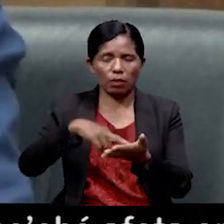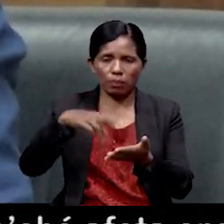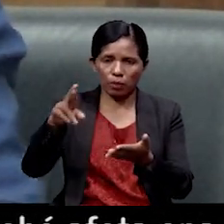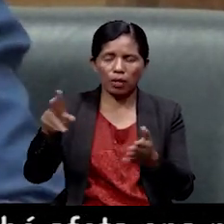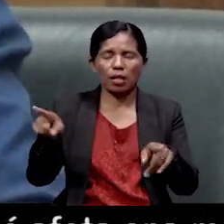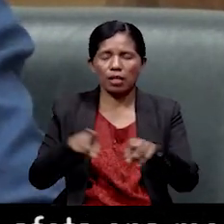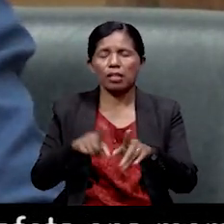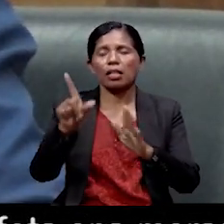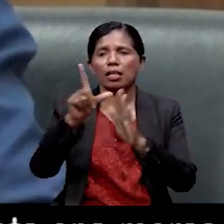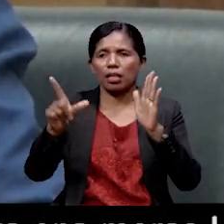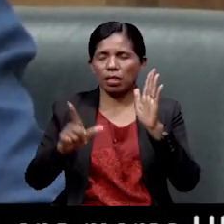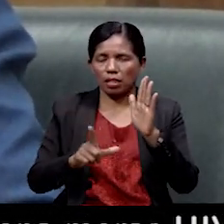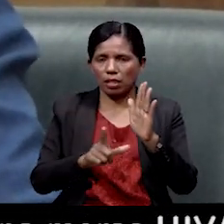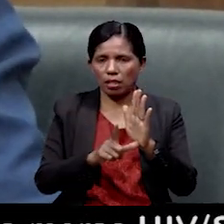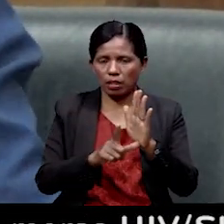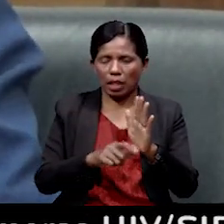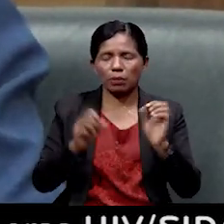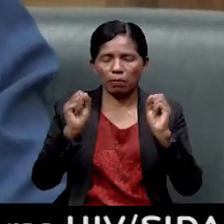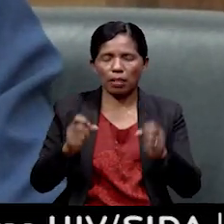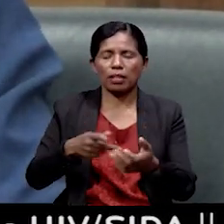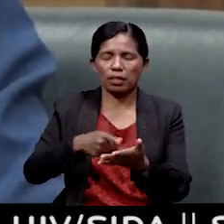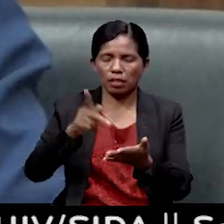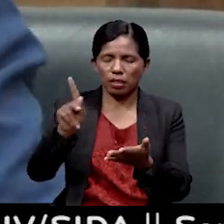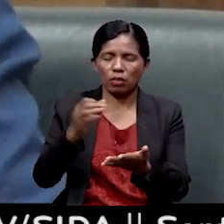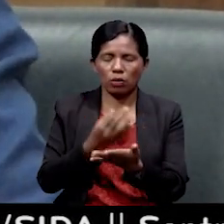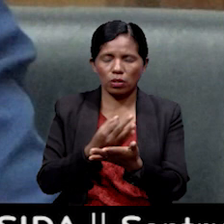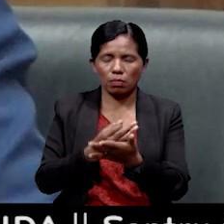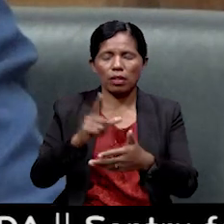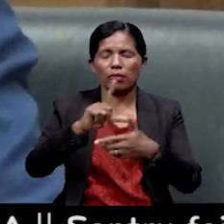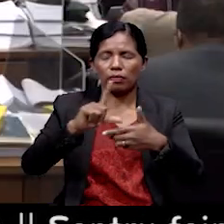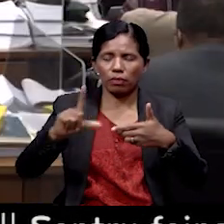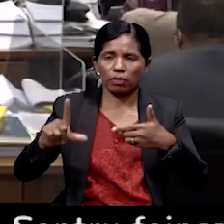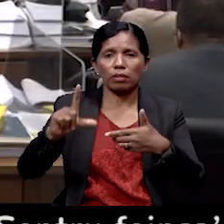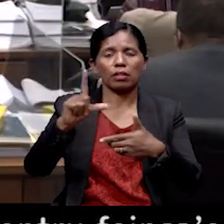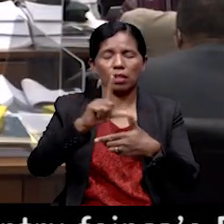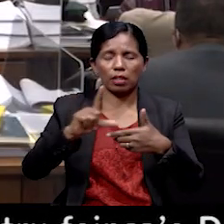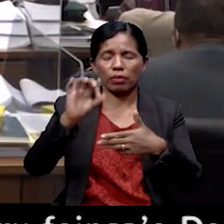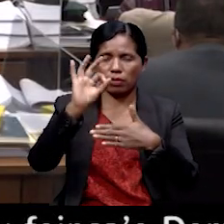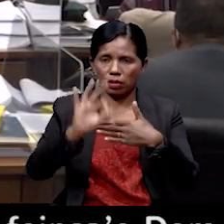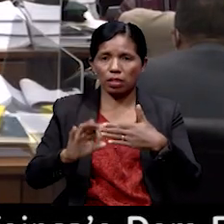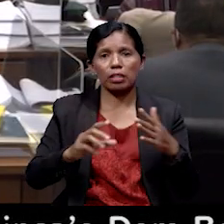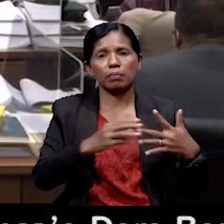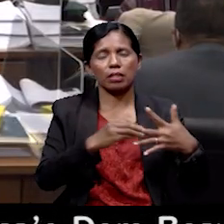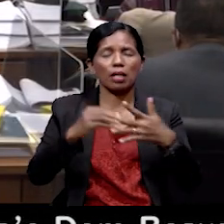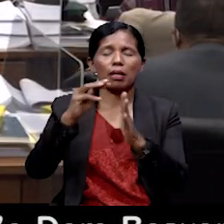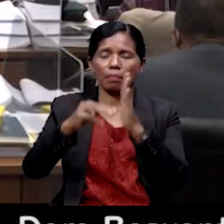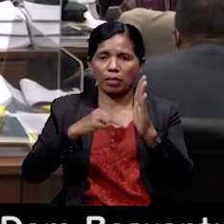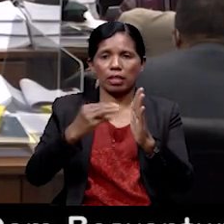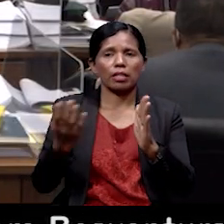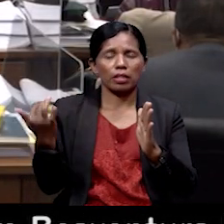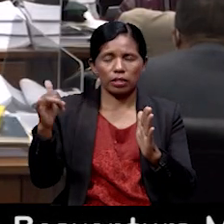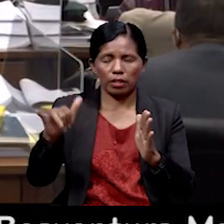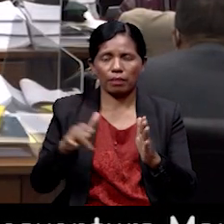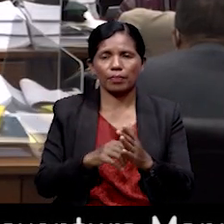lei E saí base Para o pagamento Subsídio Para a frontliner Sira Lhe leu Para a média Sira Conaba equipa Linha Frente Hanessan